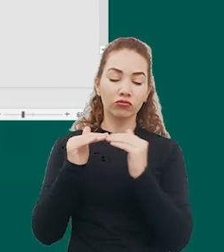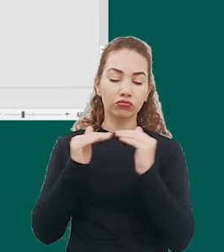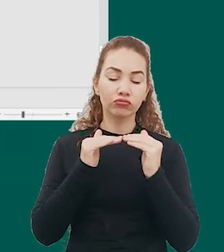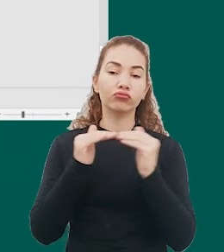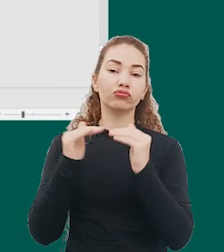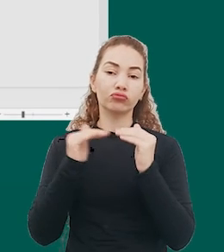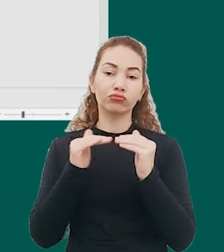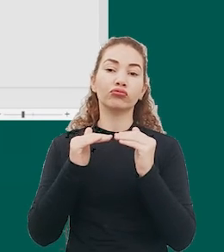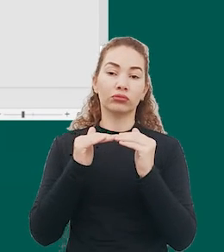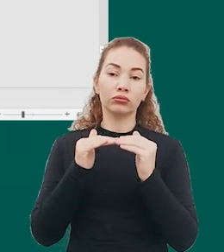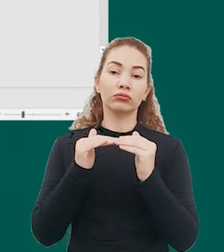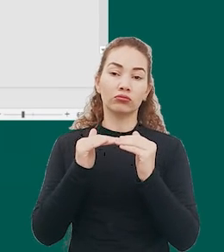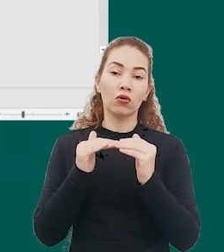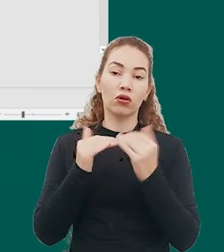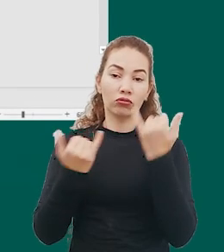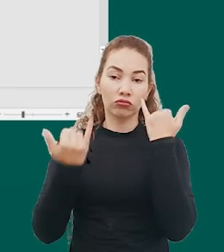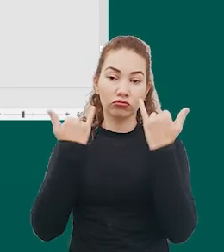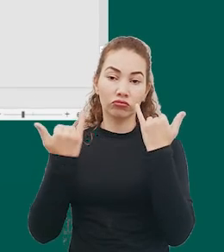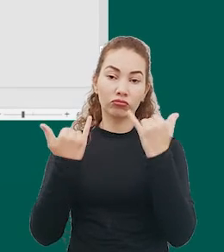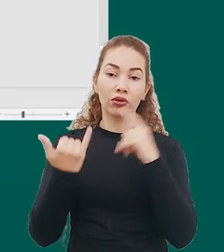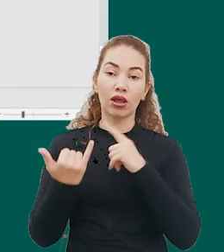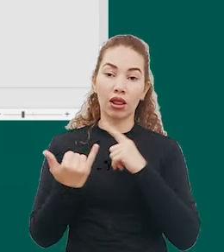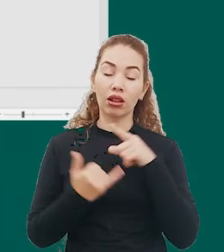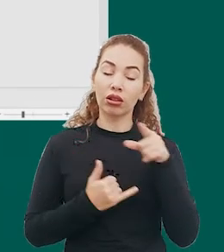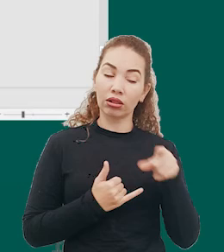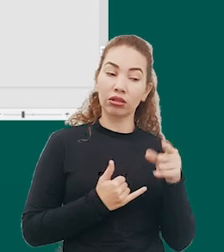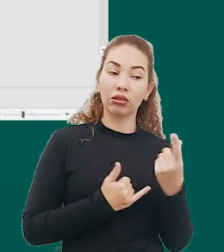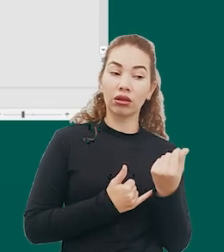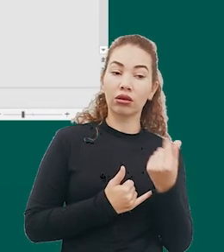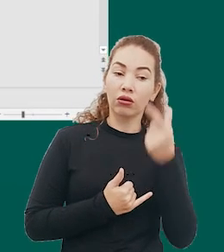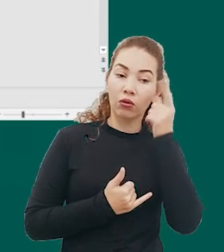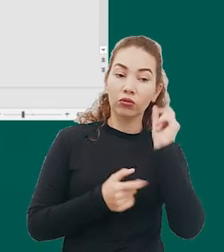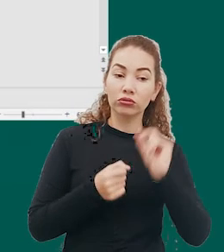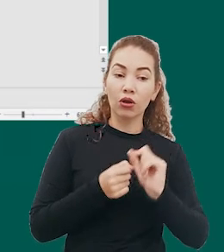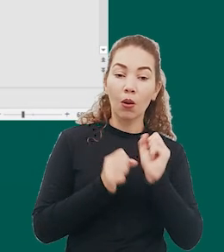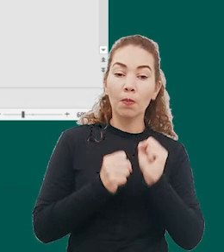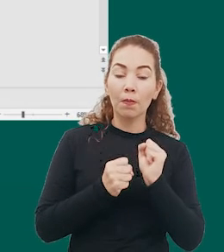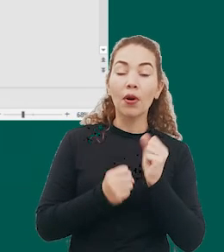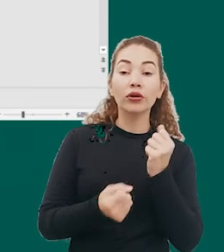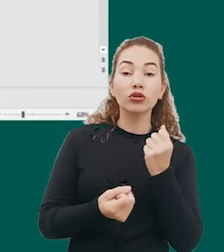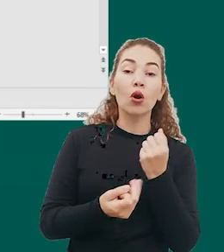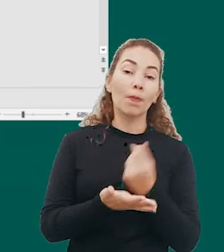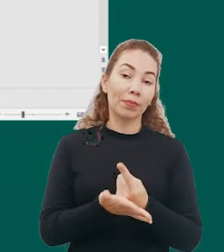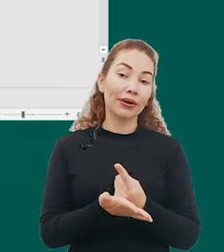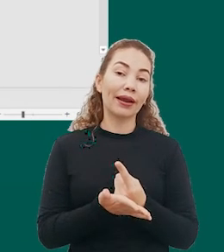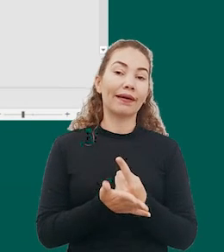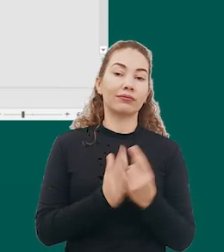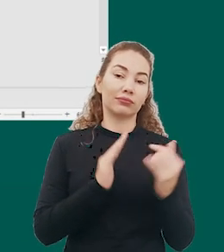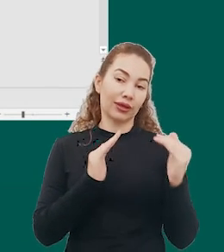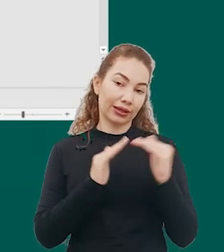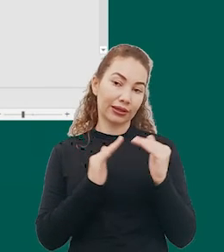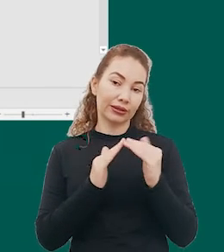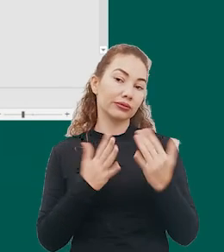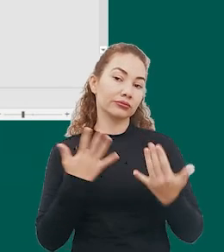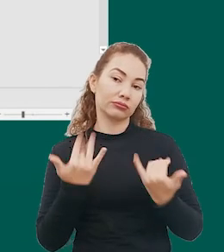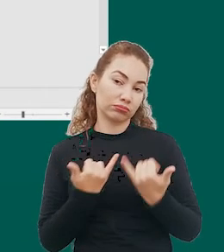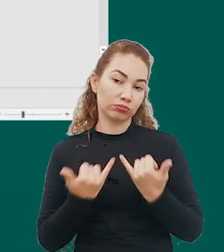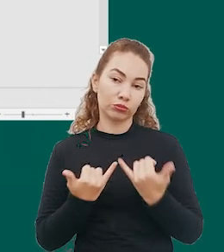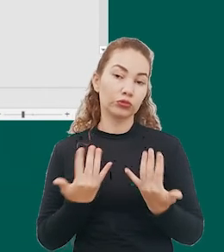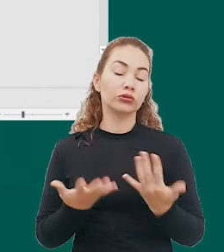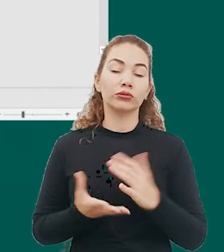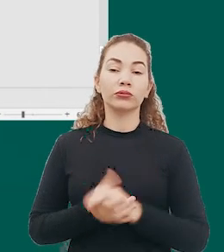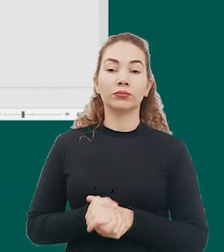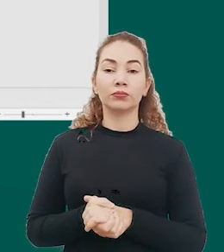declarações e verificar, ah, não, mas aqui também nós temos rendimento, que é possível, então, cobrir essa